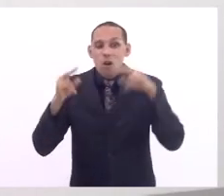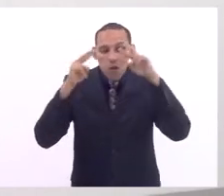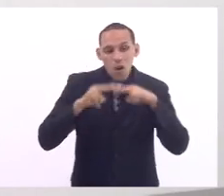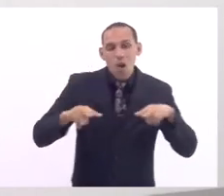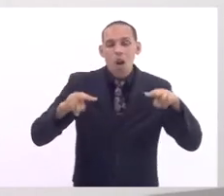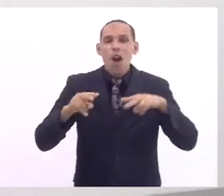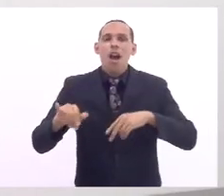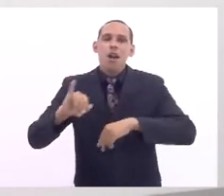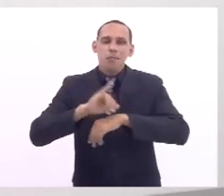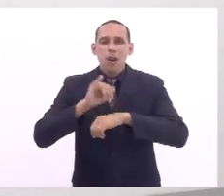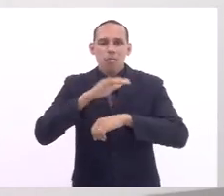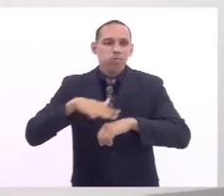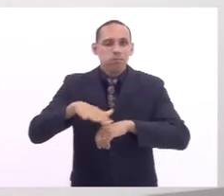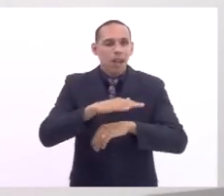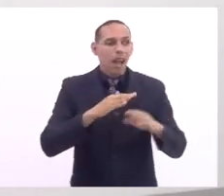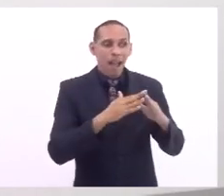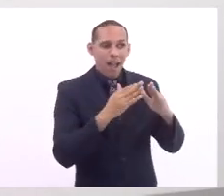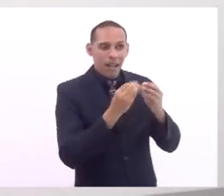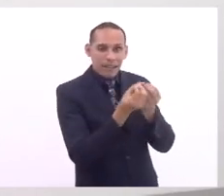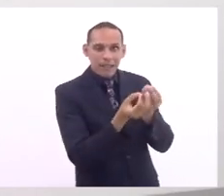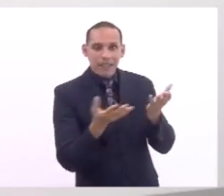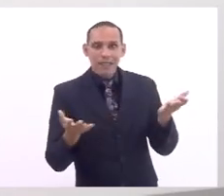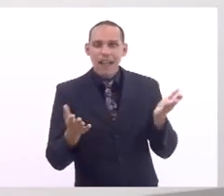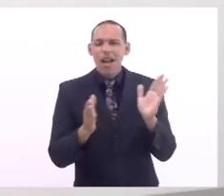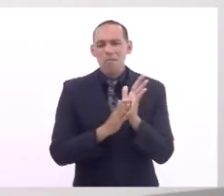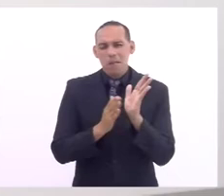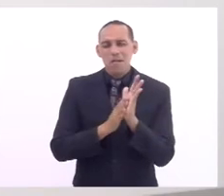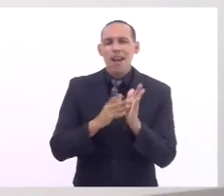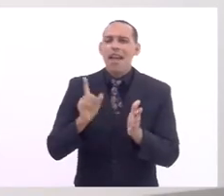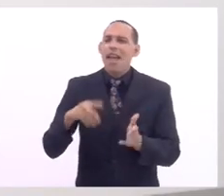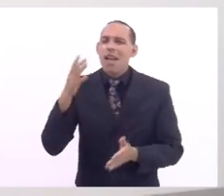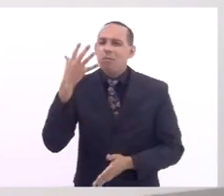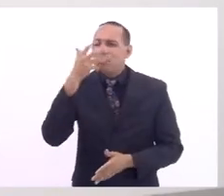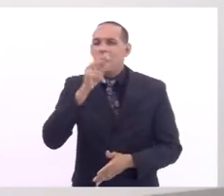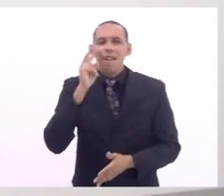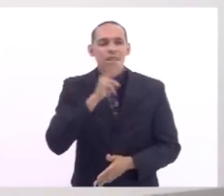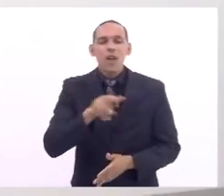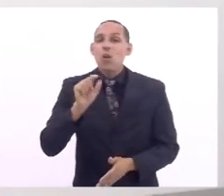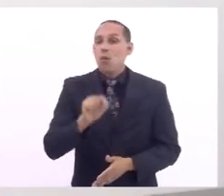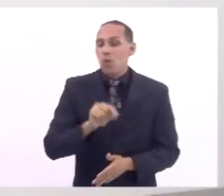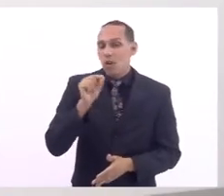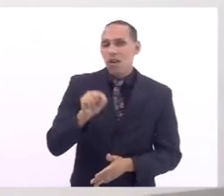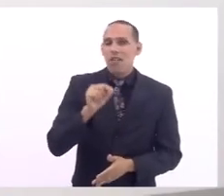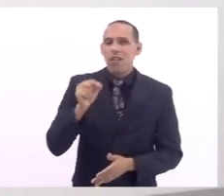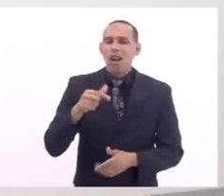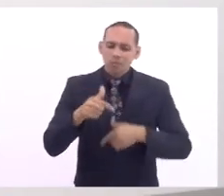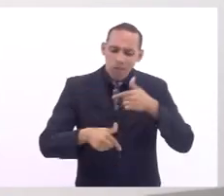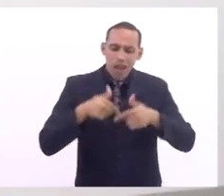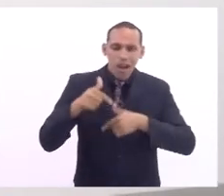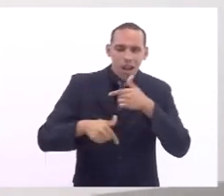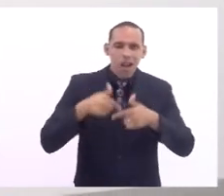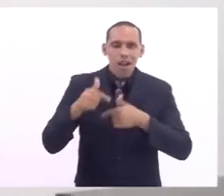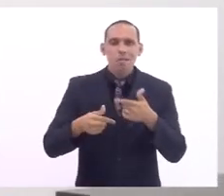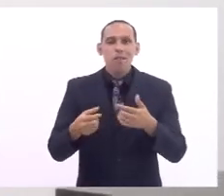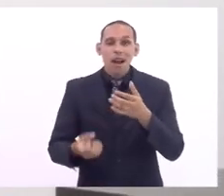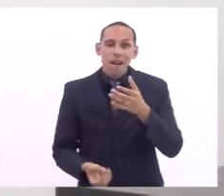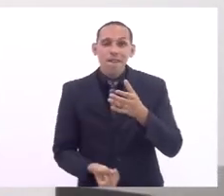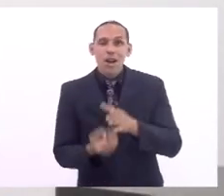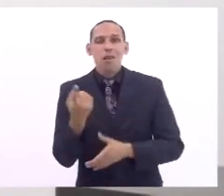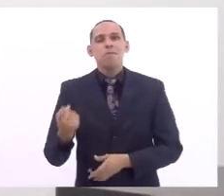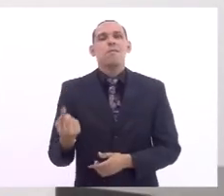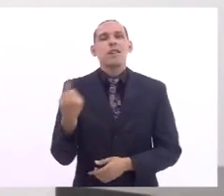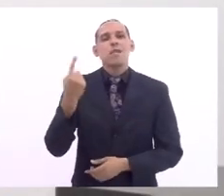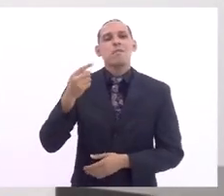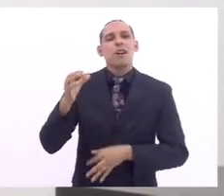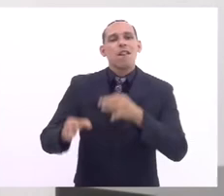Metropolitana que a casa propõe e é muito bonito ver como esse trabalho nasce desde o lançamento público do 1º